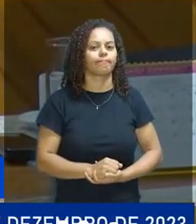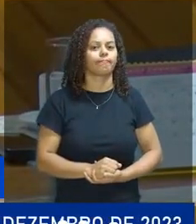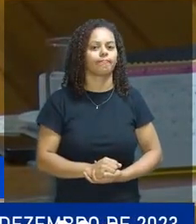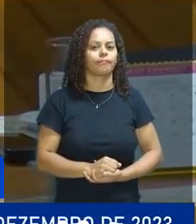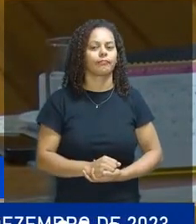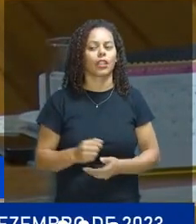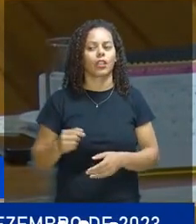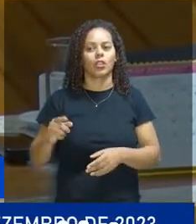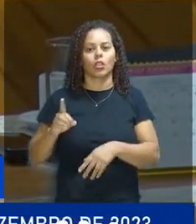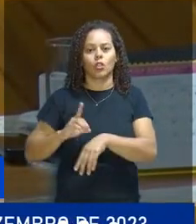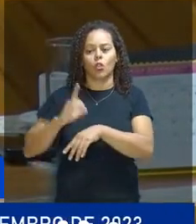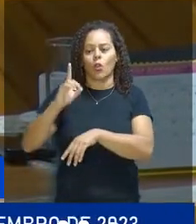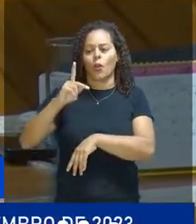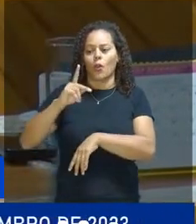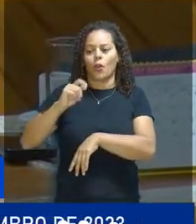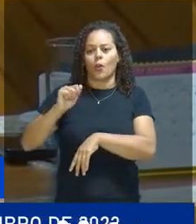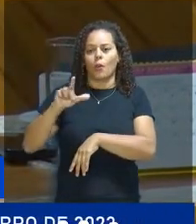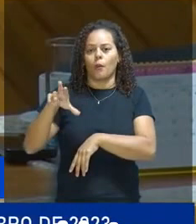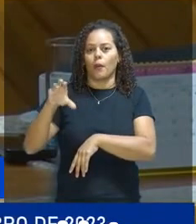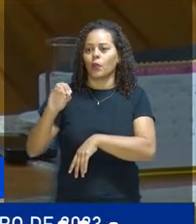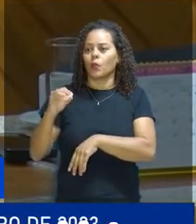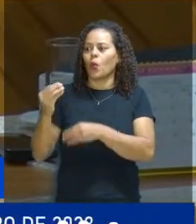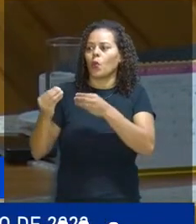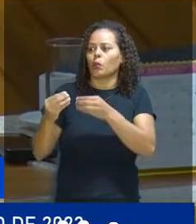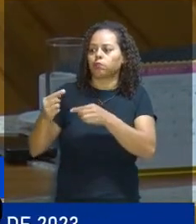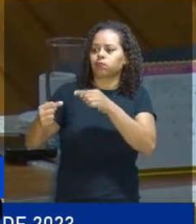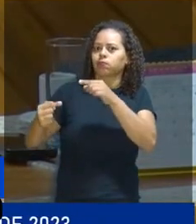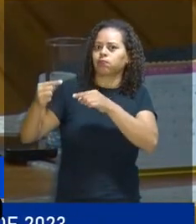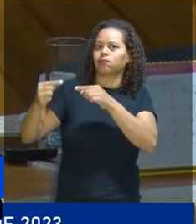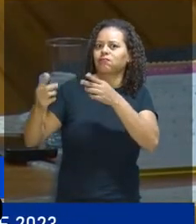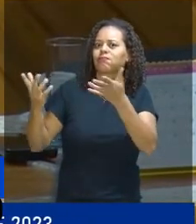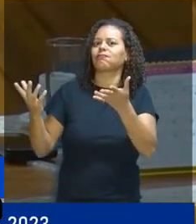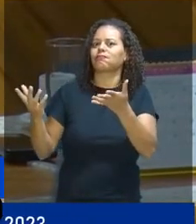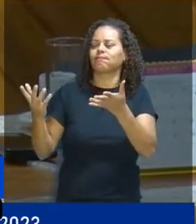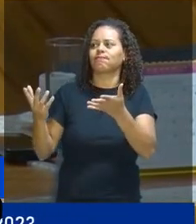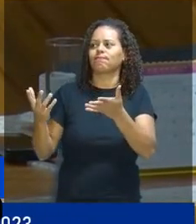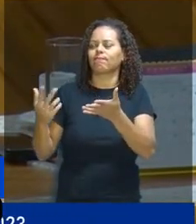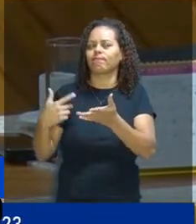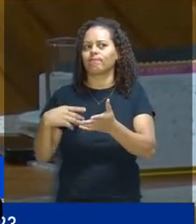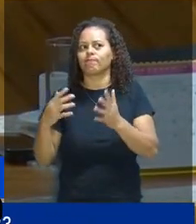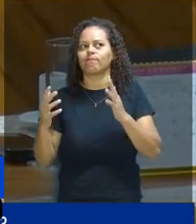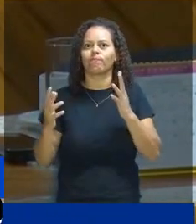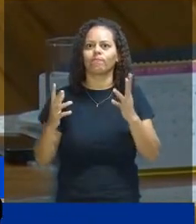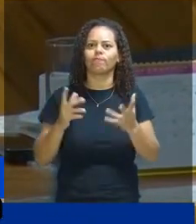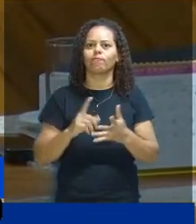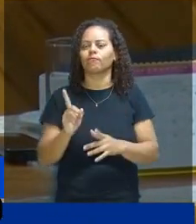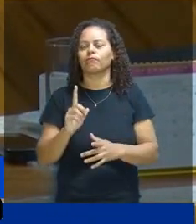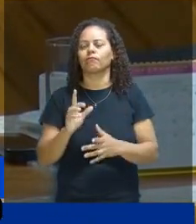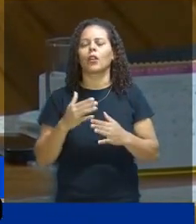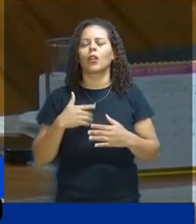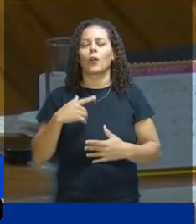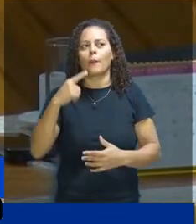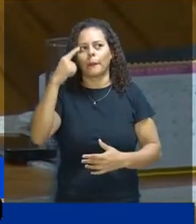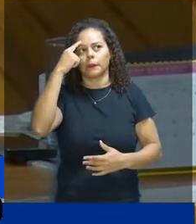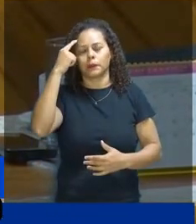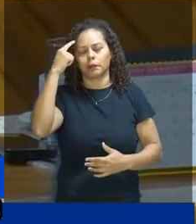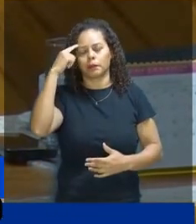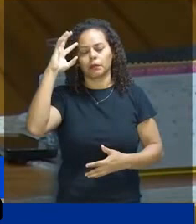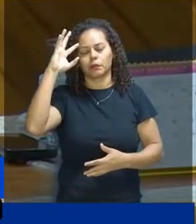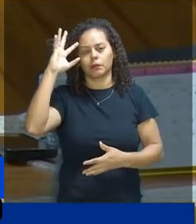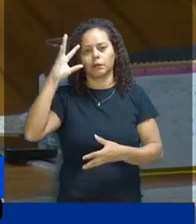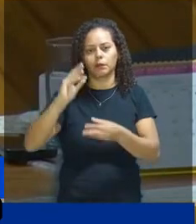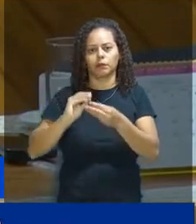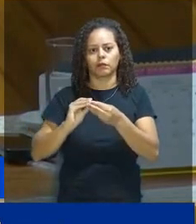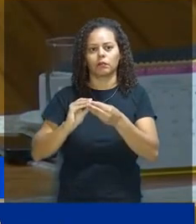Paulo Madeira. Dos debates na nossa corte, né, para enfrentarmos de forma técnica, claro, todas